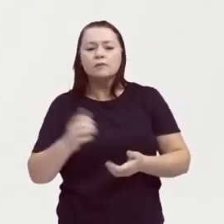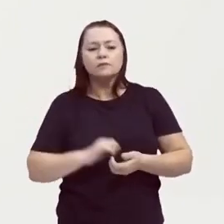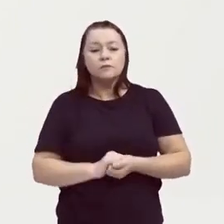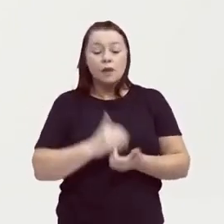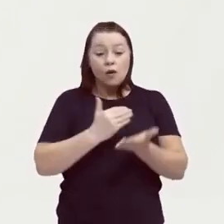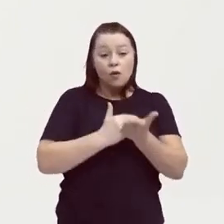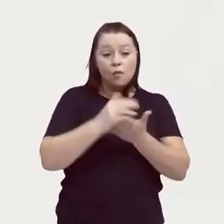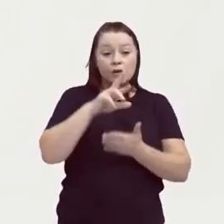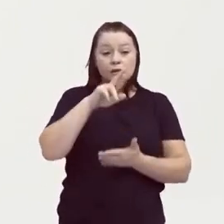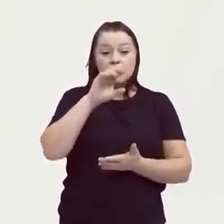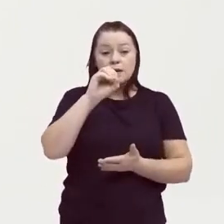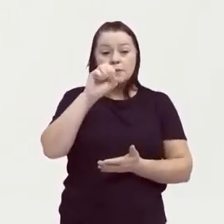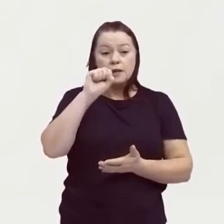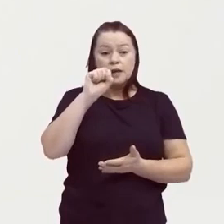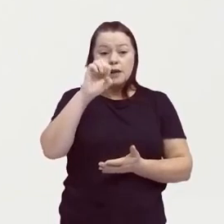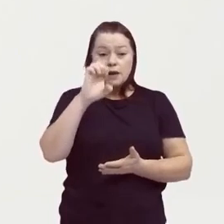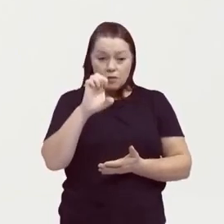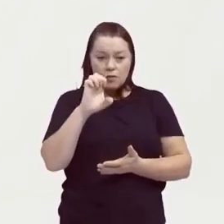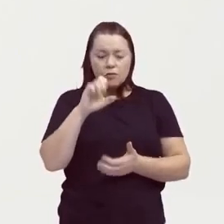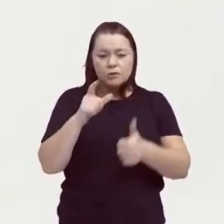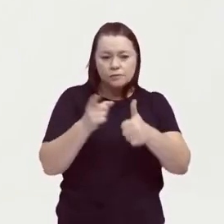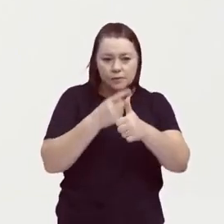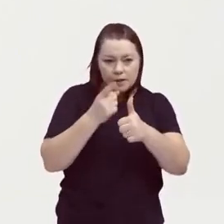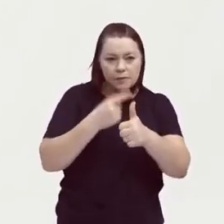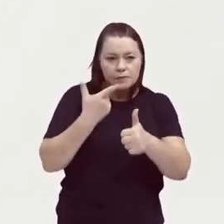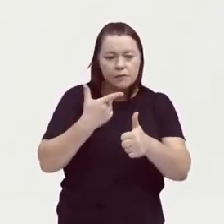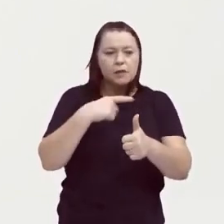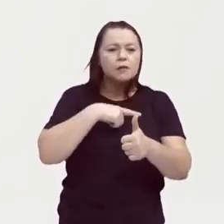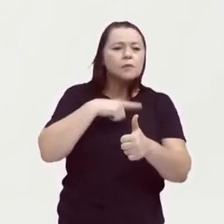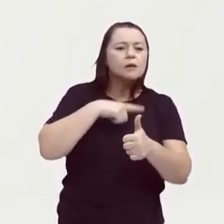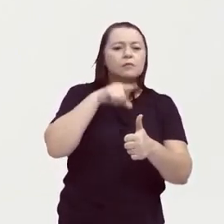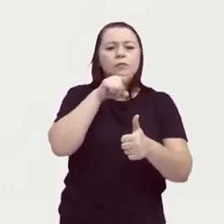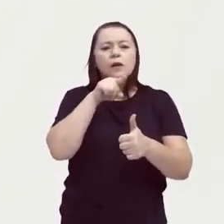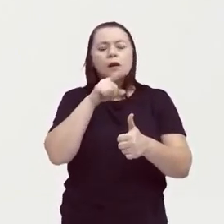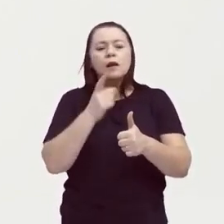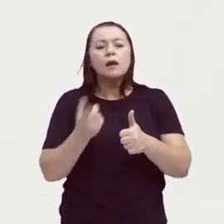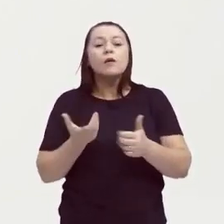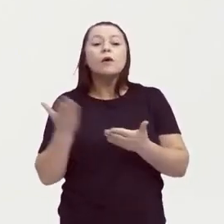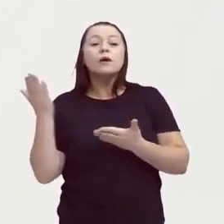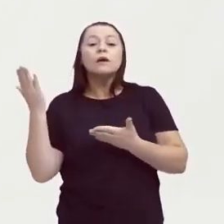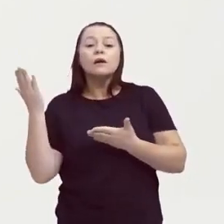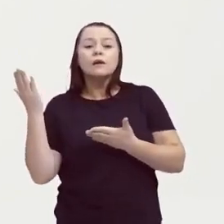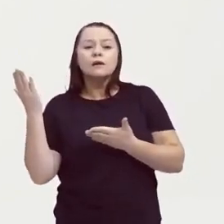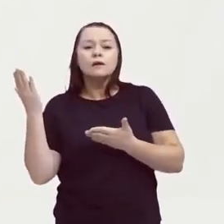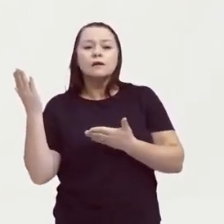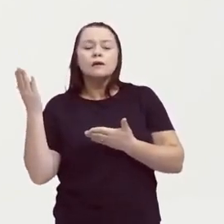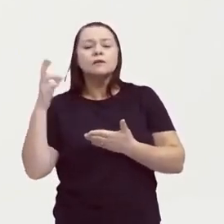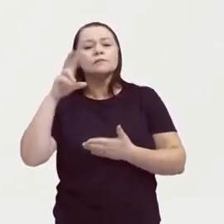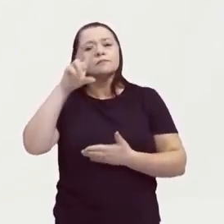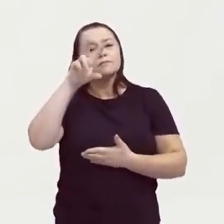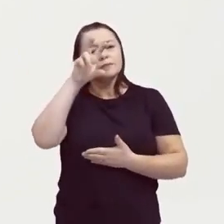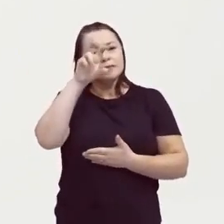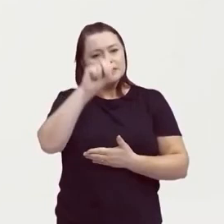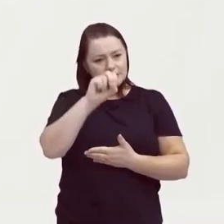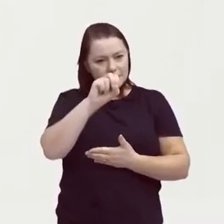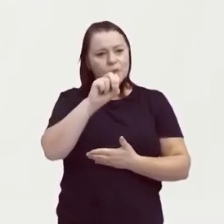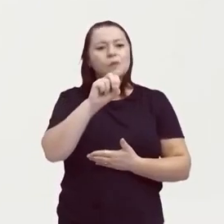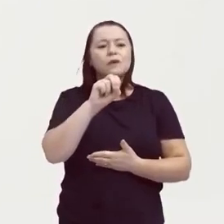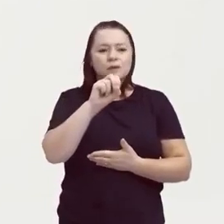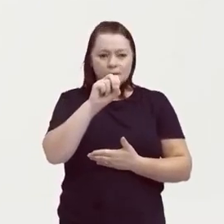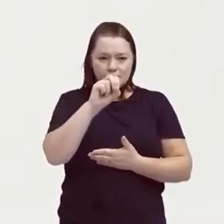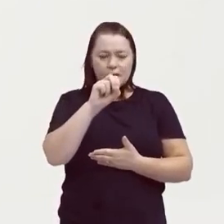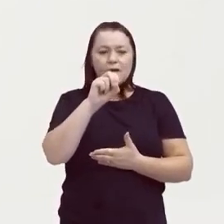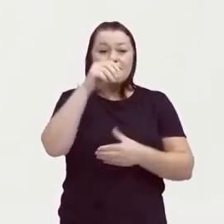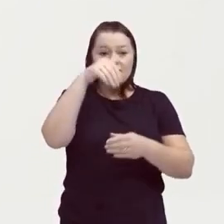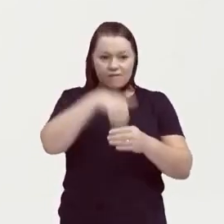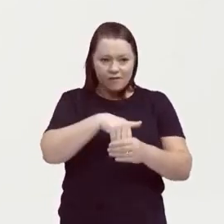Então observe aqui a Rose, que é a primeira. Pelo gráfico da Rose, ela obteve quantos votos? 50 votos,